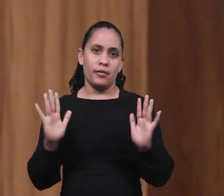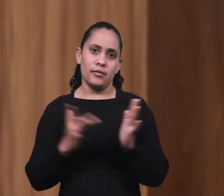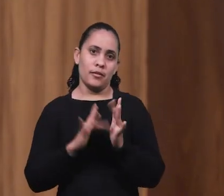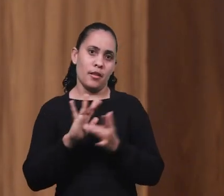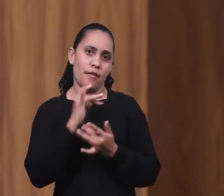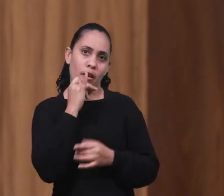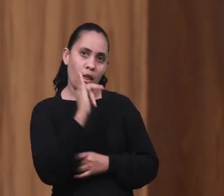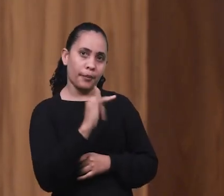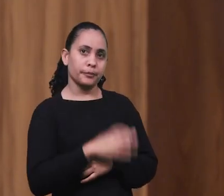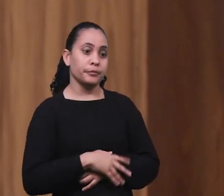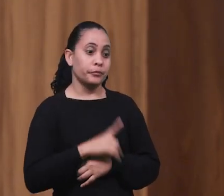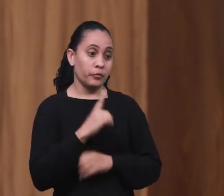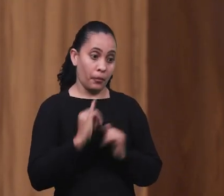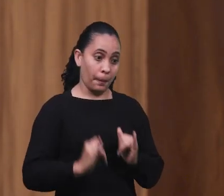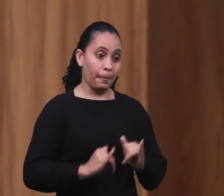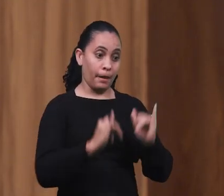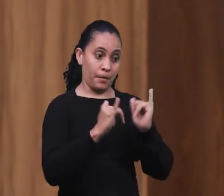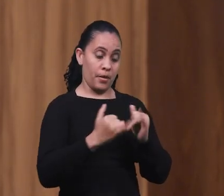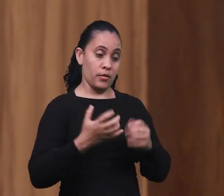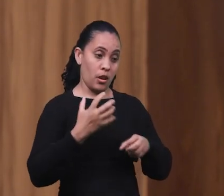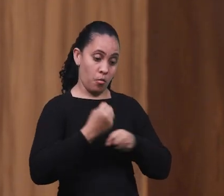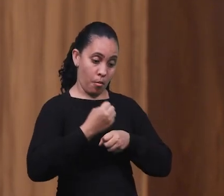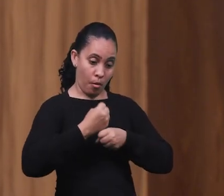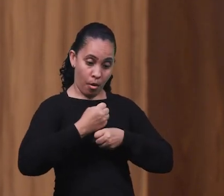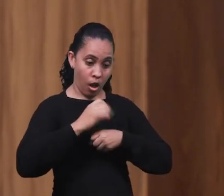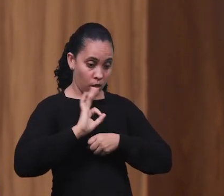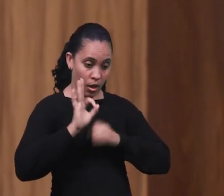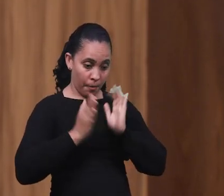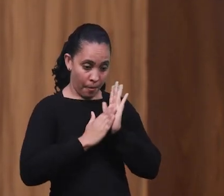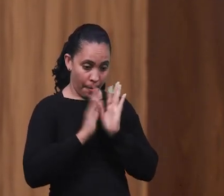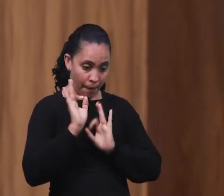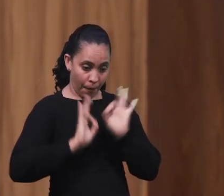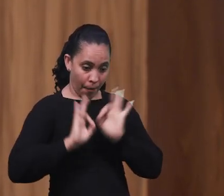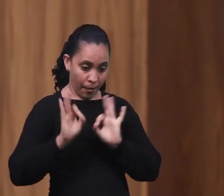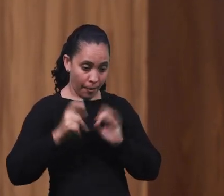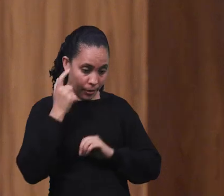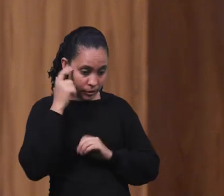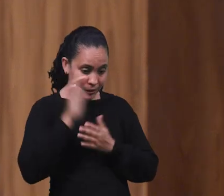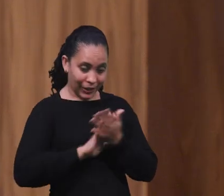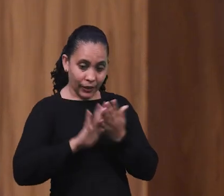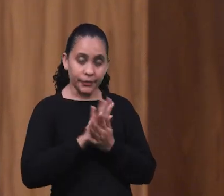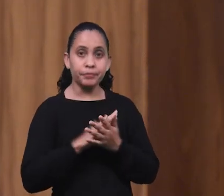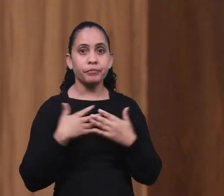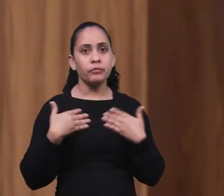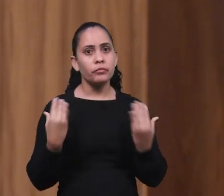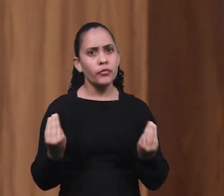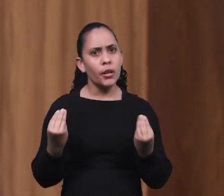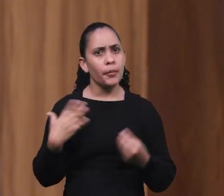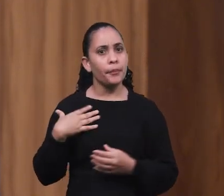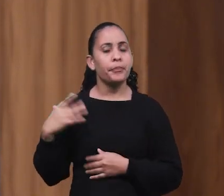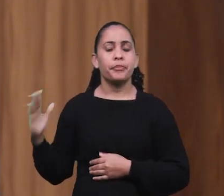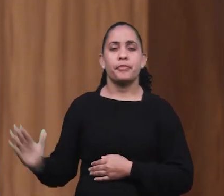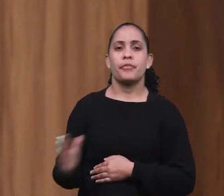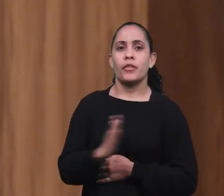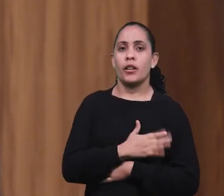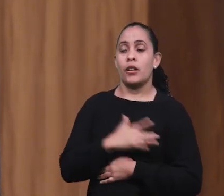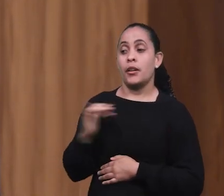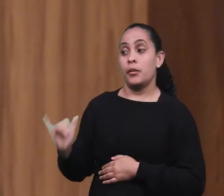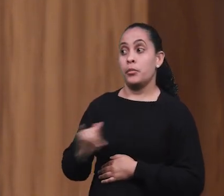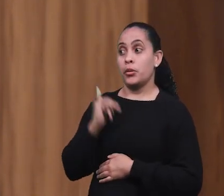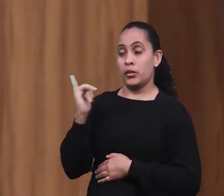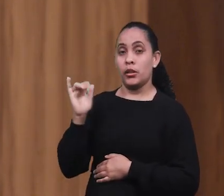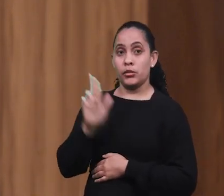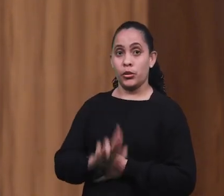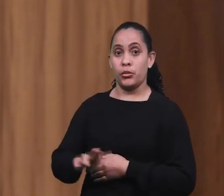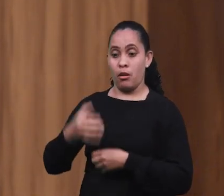falar, você vai edificar uma torre, e aí você não calcula, você não planeja, você não pensa nada disso. E é importante Jesus usar